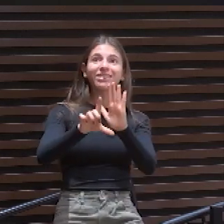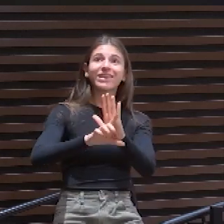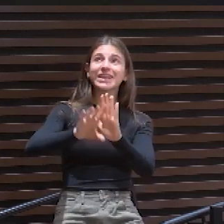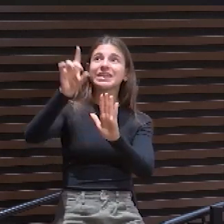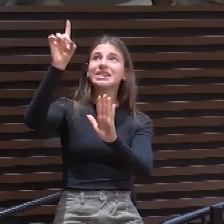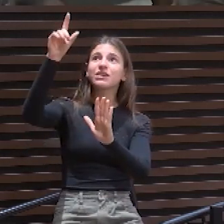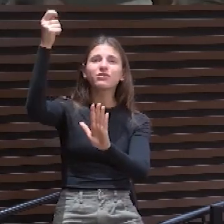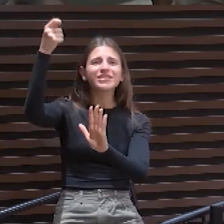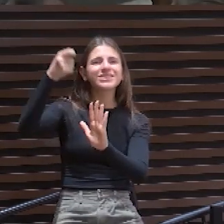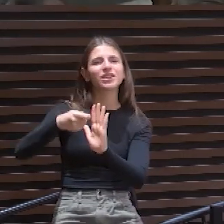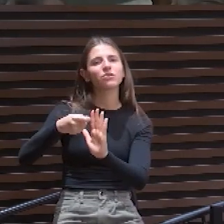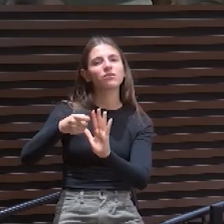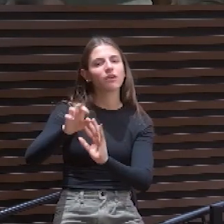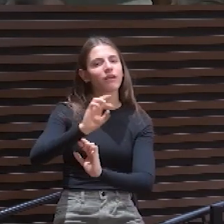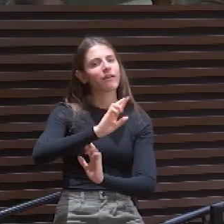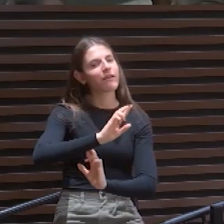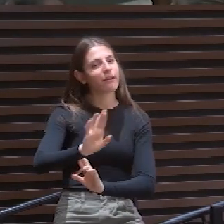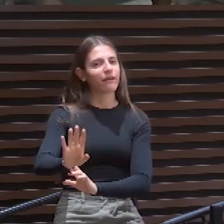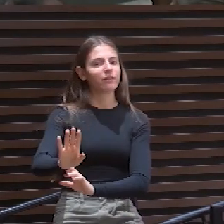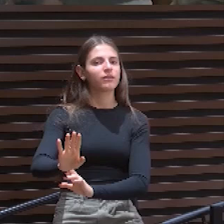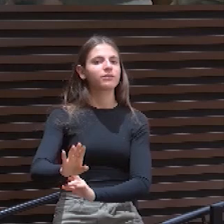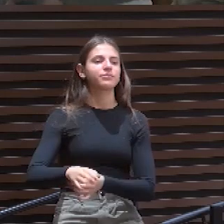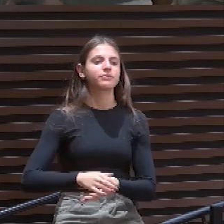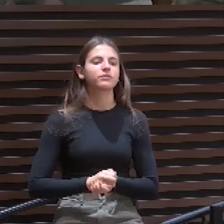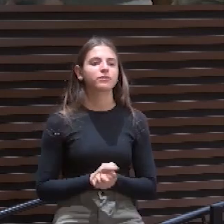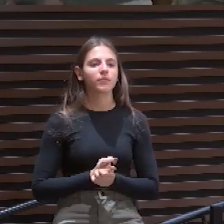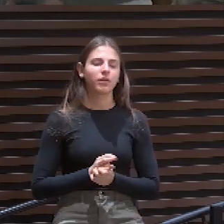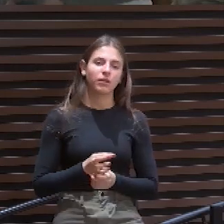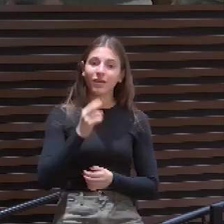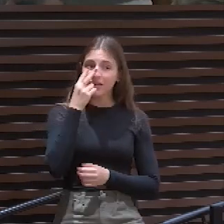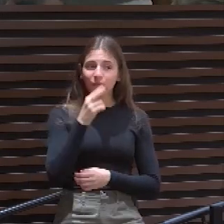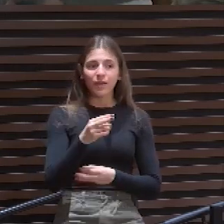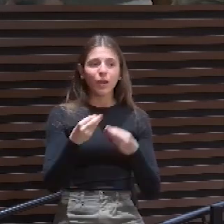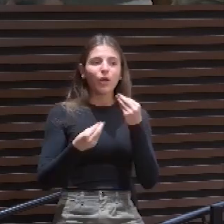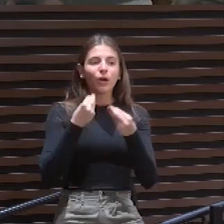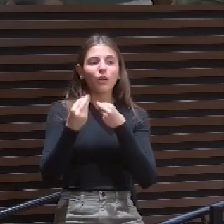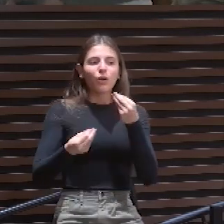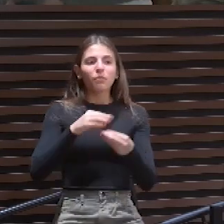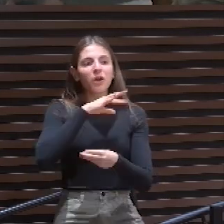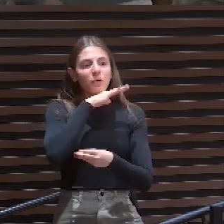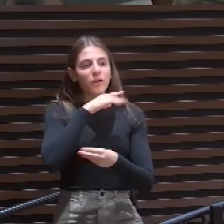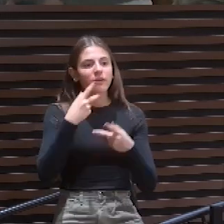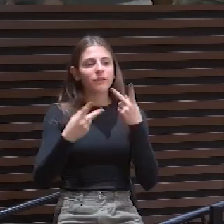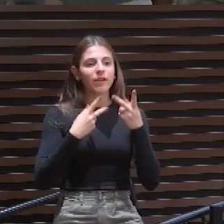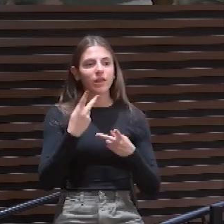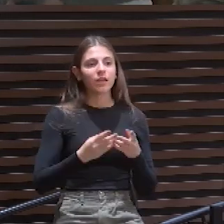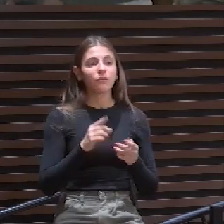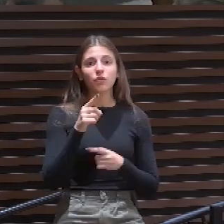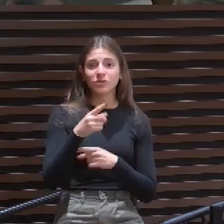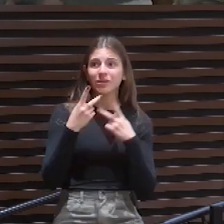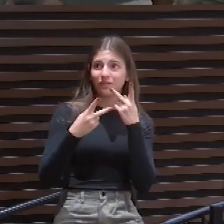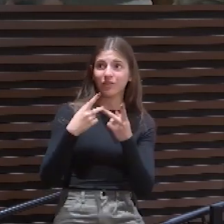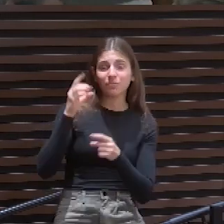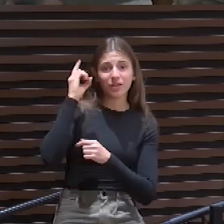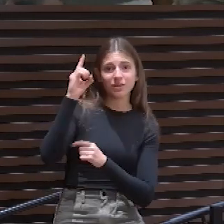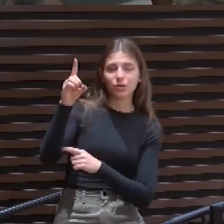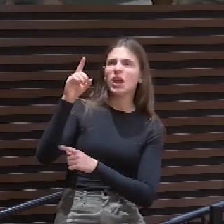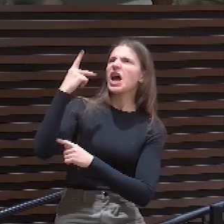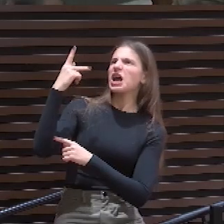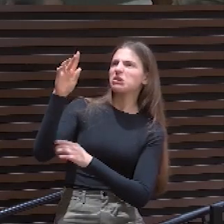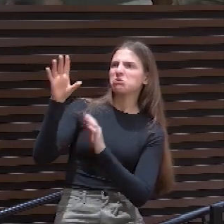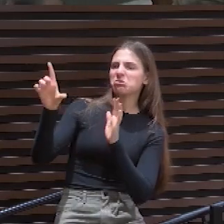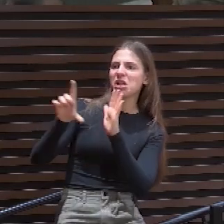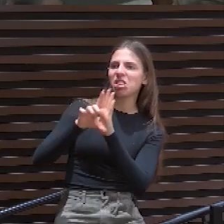errada. Vocês conseguiram ver aqui a implicação de falar mal do outro agora? Você está dizendo para Deus, está errado amar o